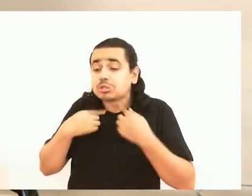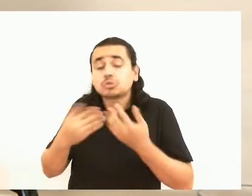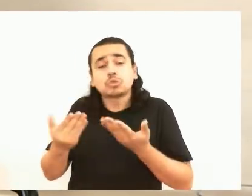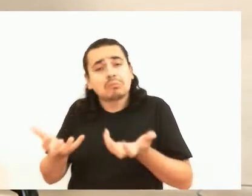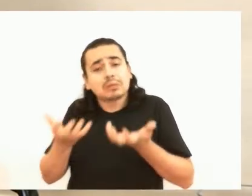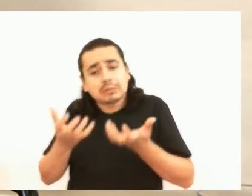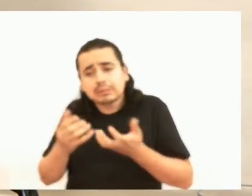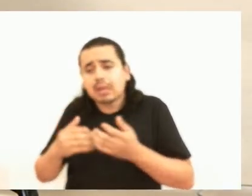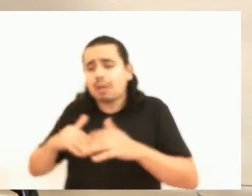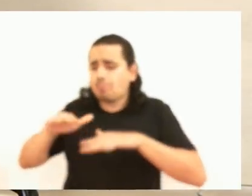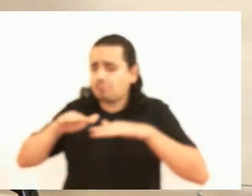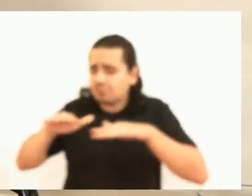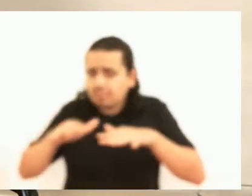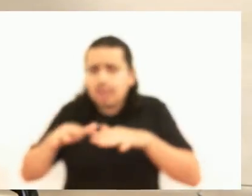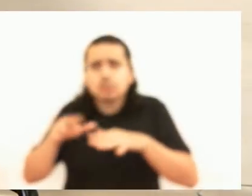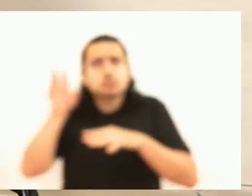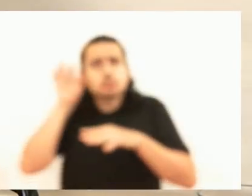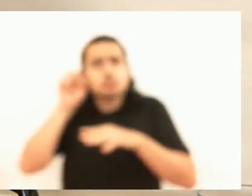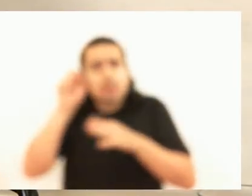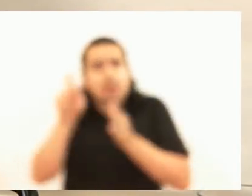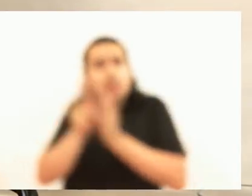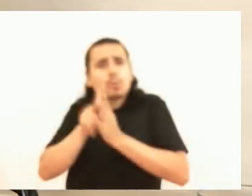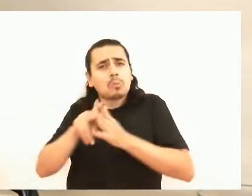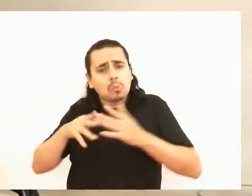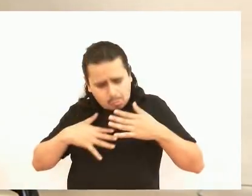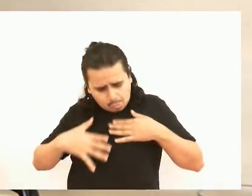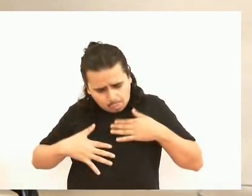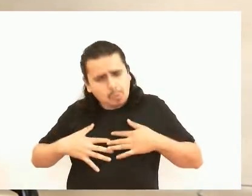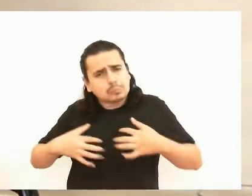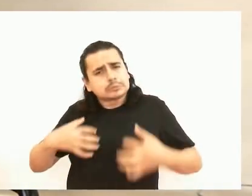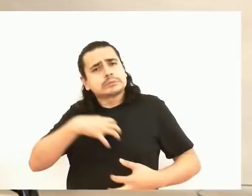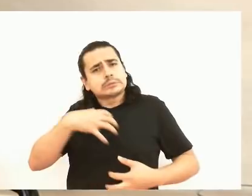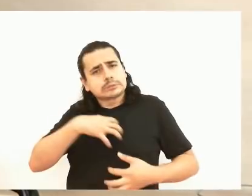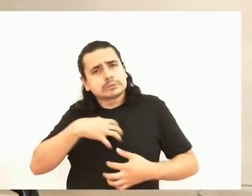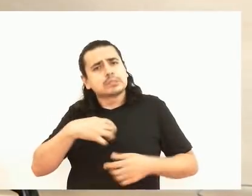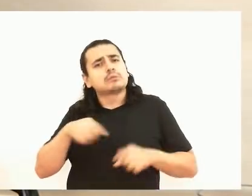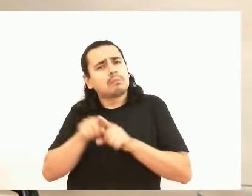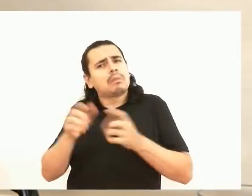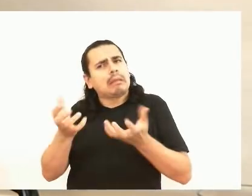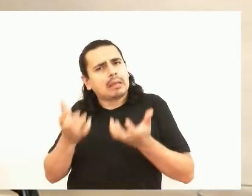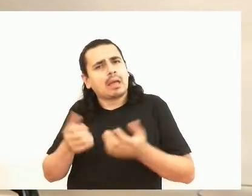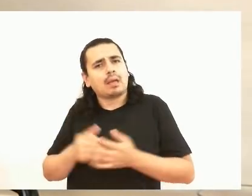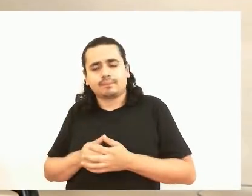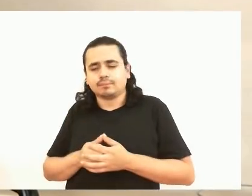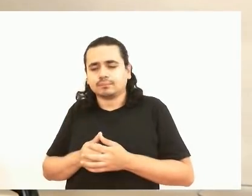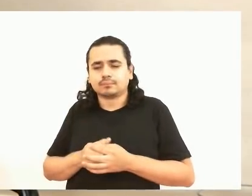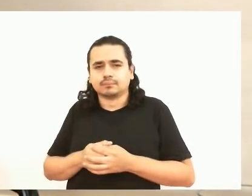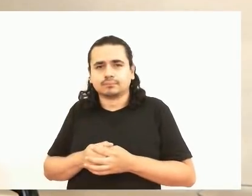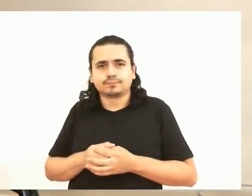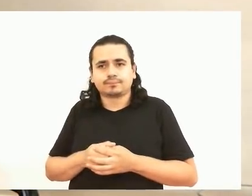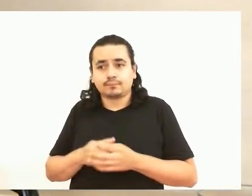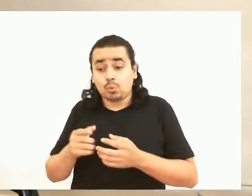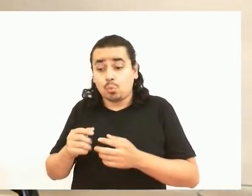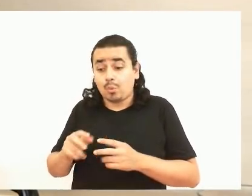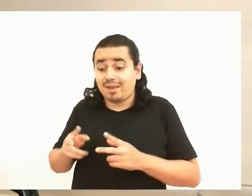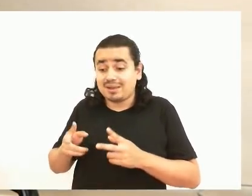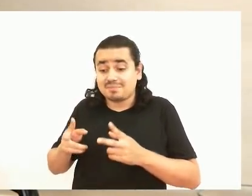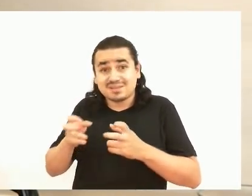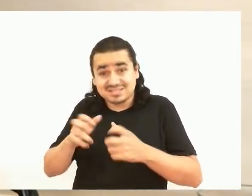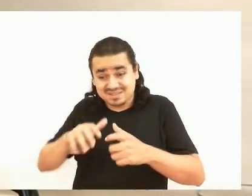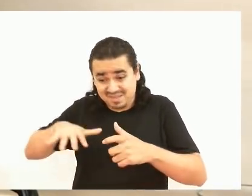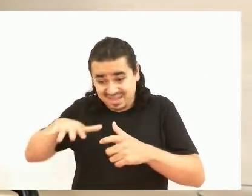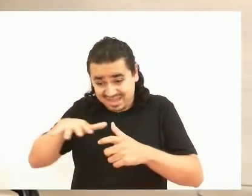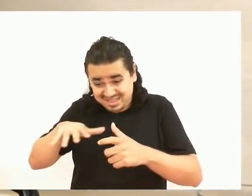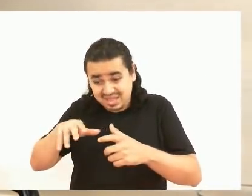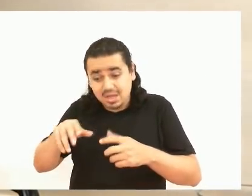pela escuta né então é é mais um olhar pra ele